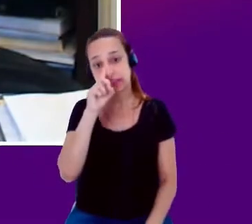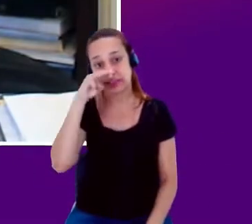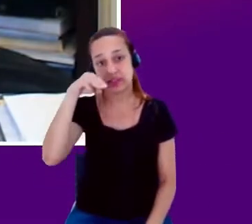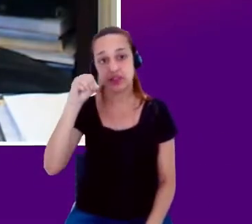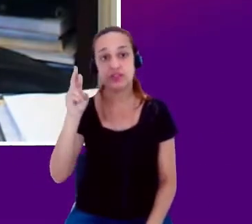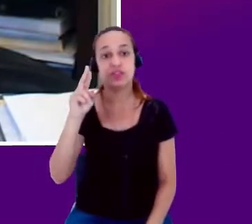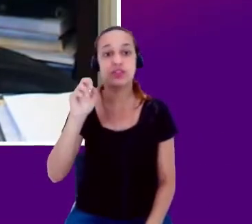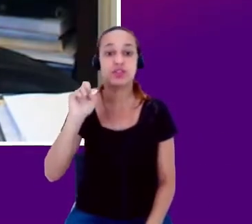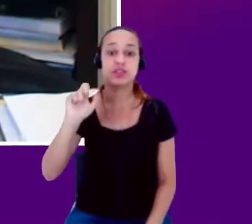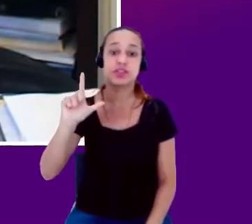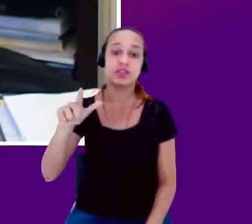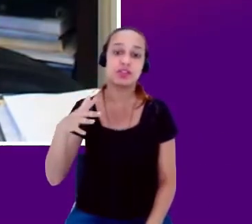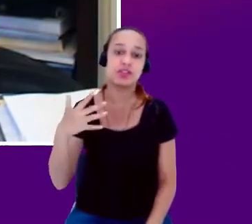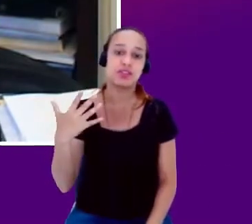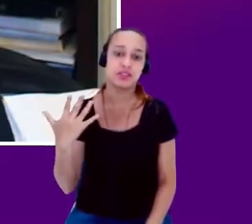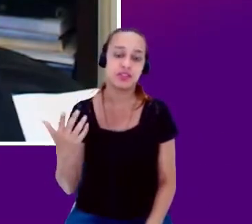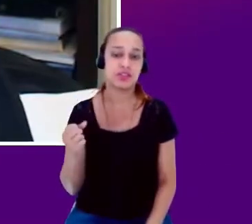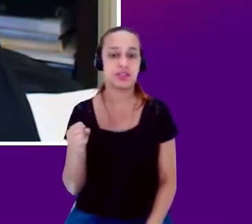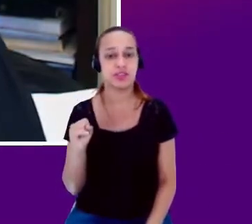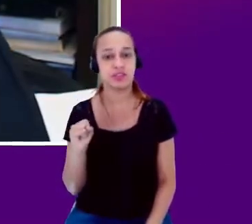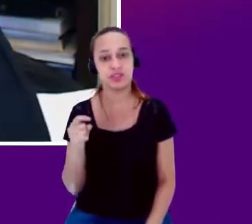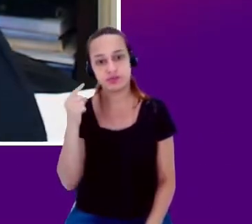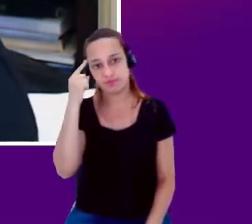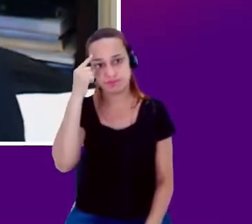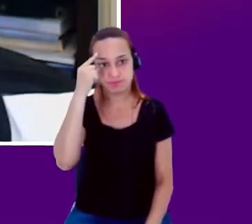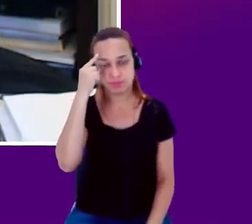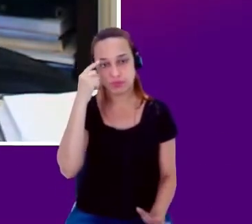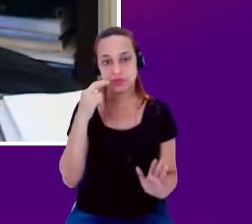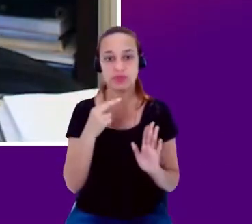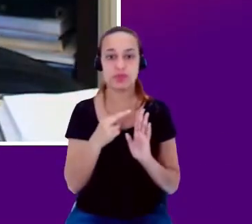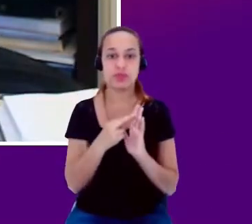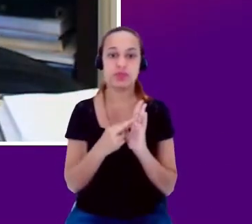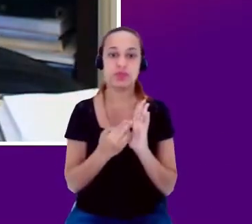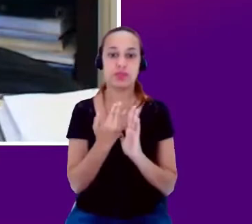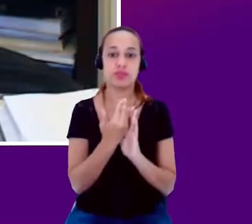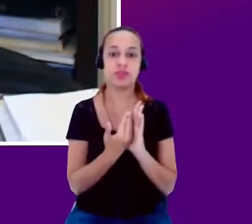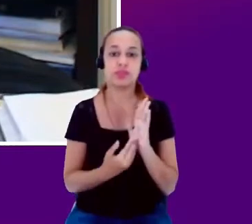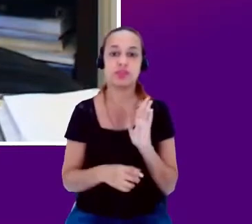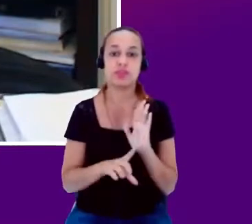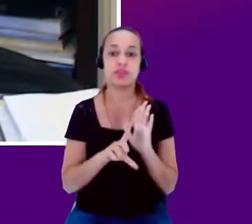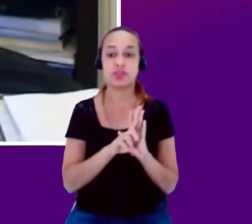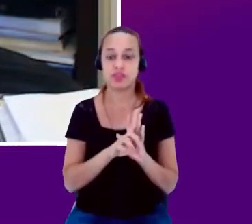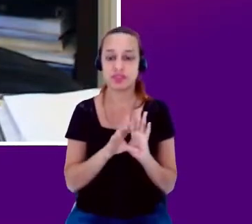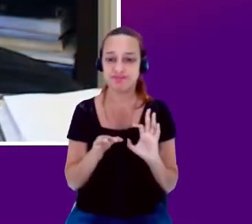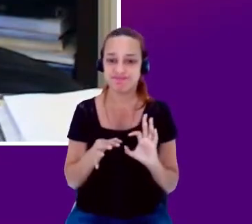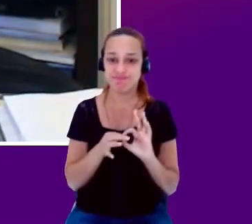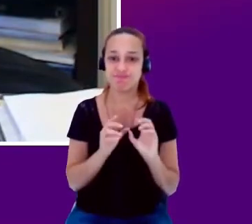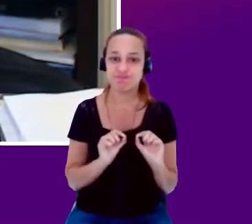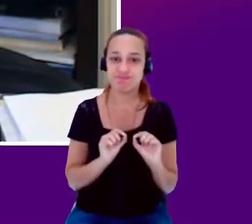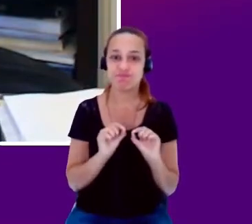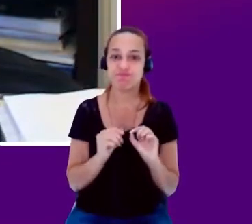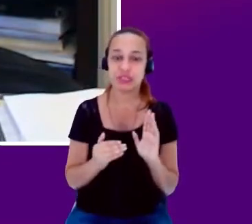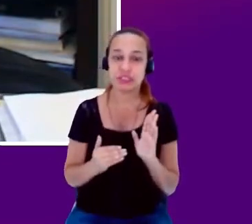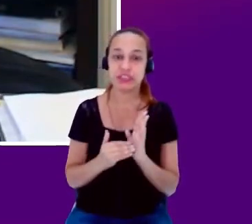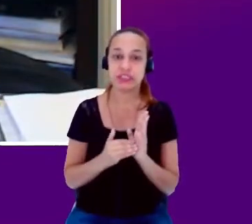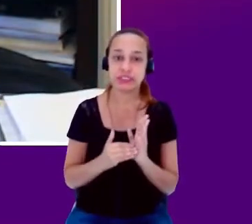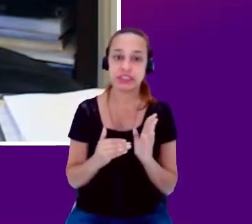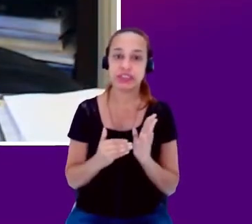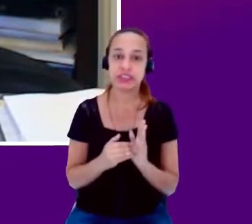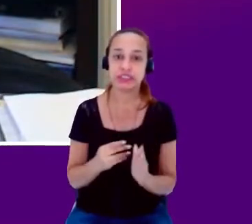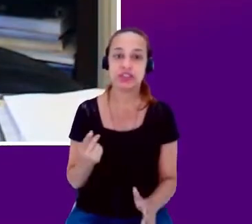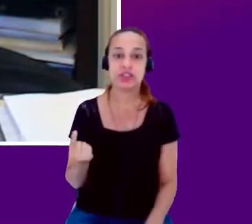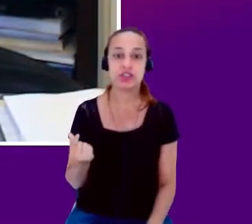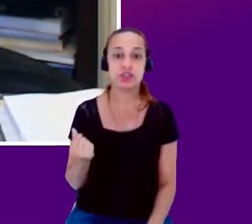Se adotássemos uma regulação tão estrita como essa, que limitasse o valor